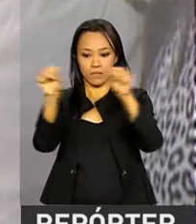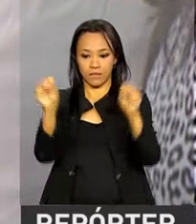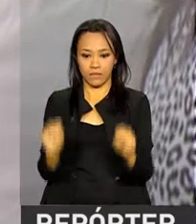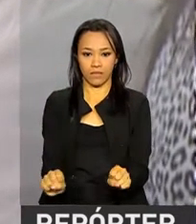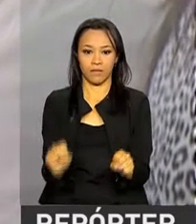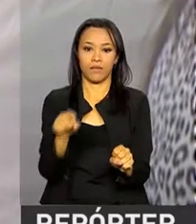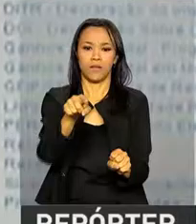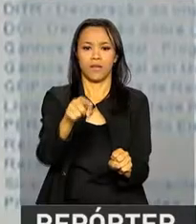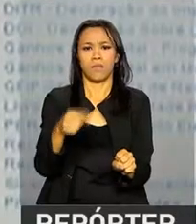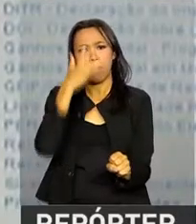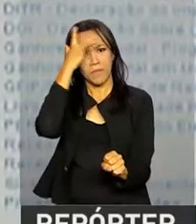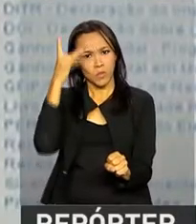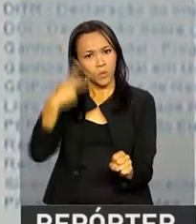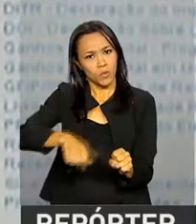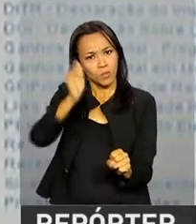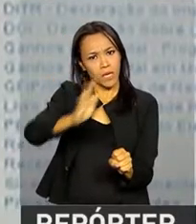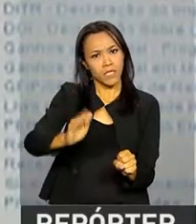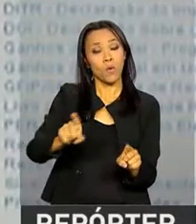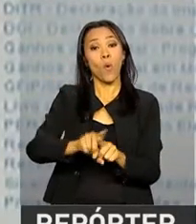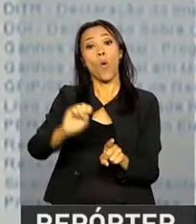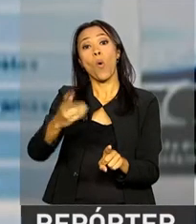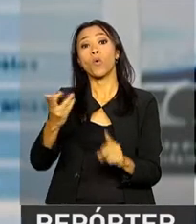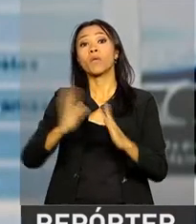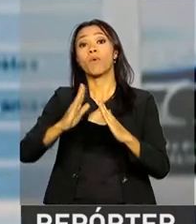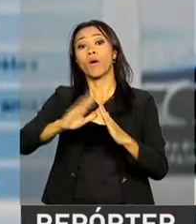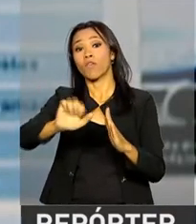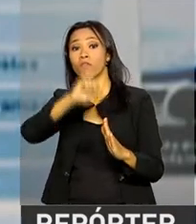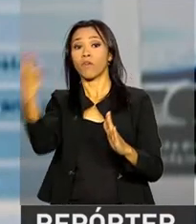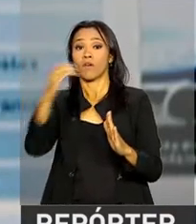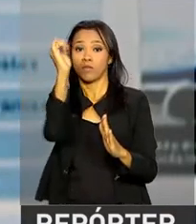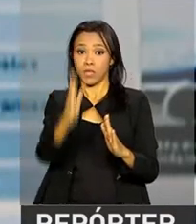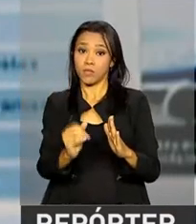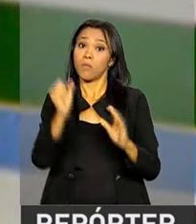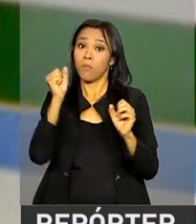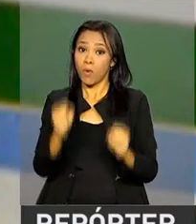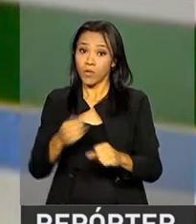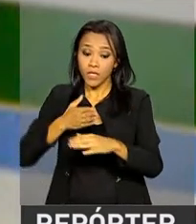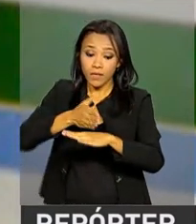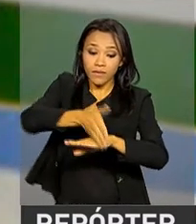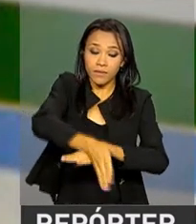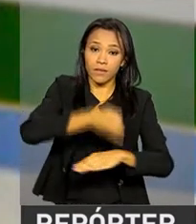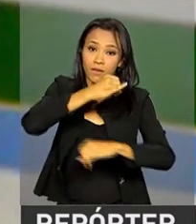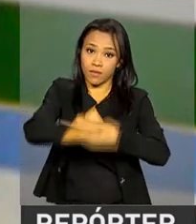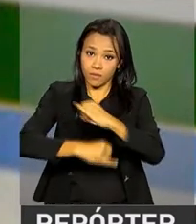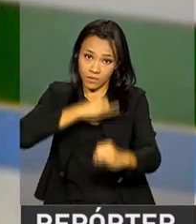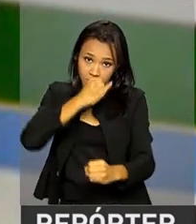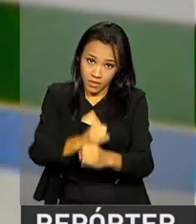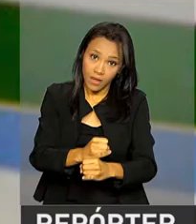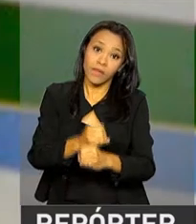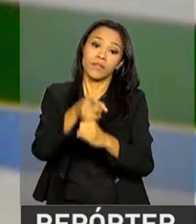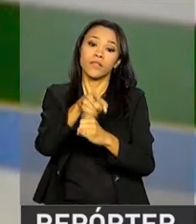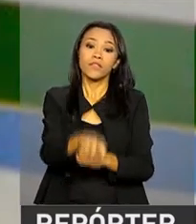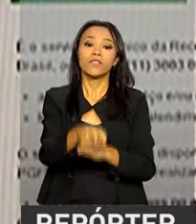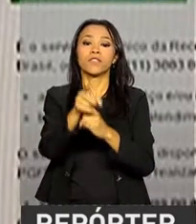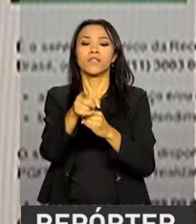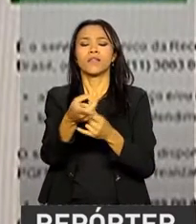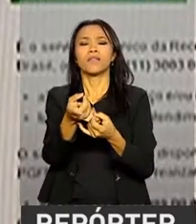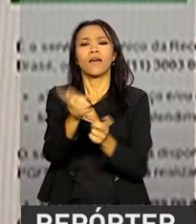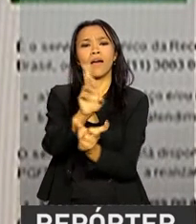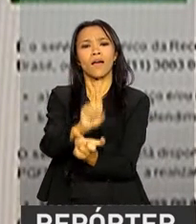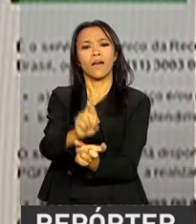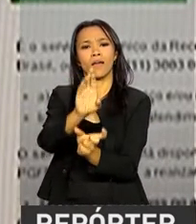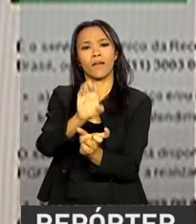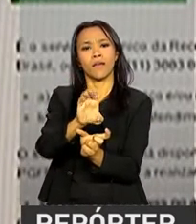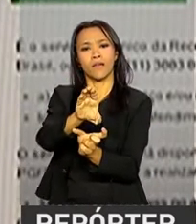brasileiros quanto estrangeiros residentes no brasil poderão atualizar o cadastro de pessoa física na página da receita